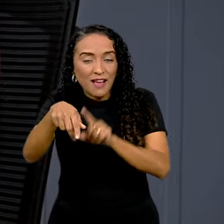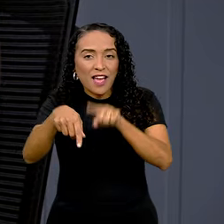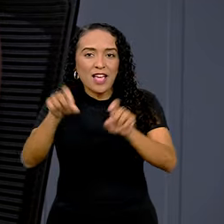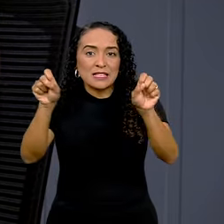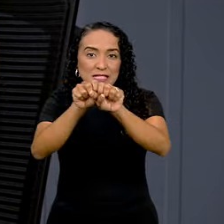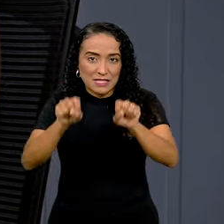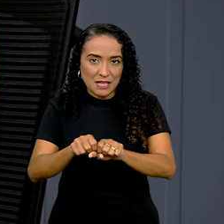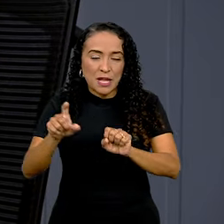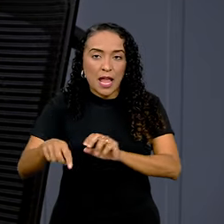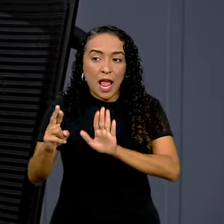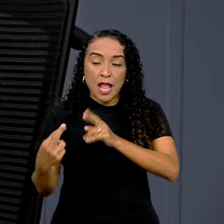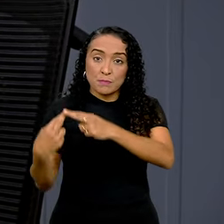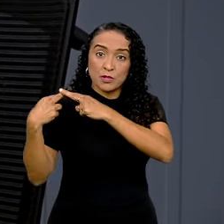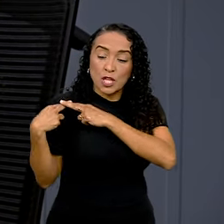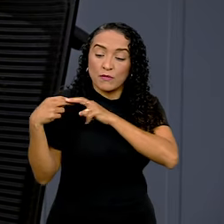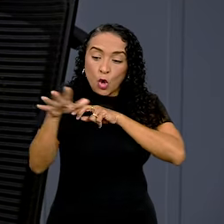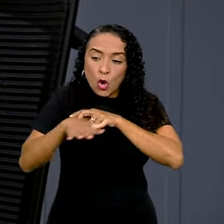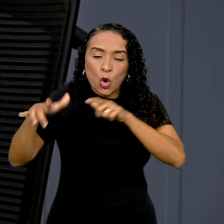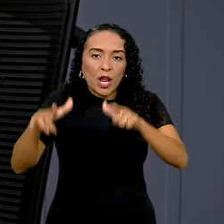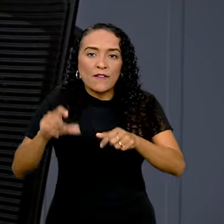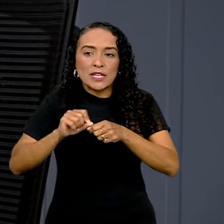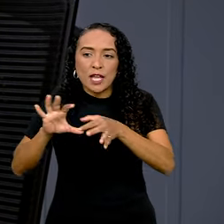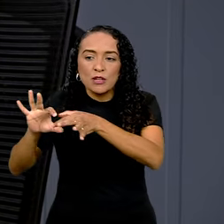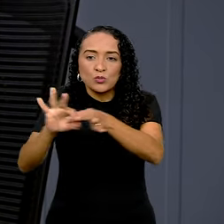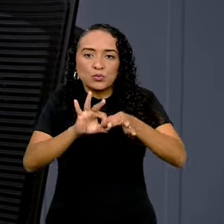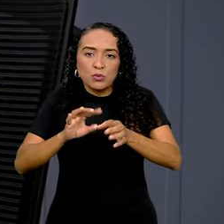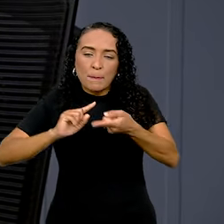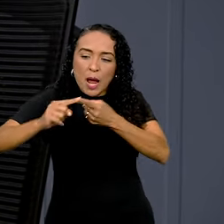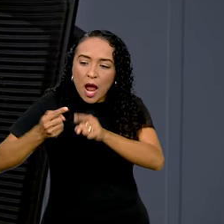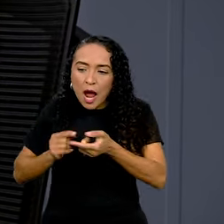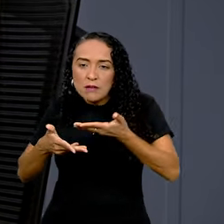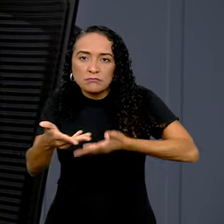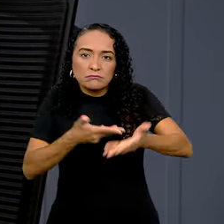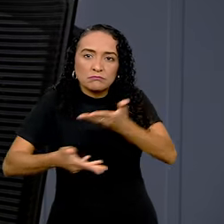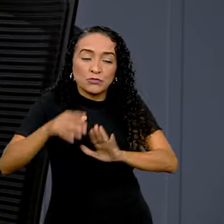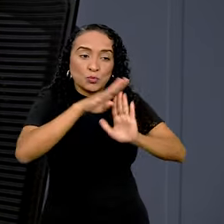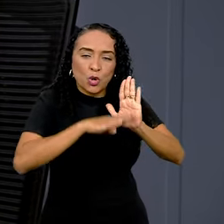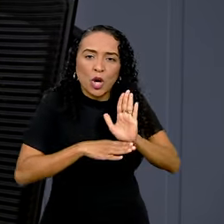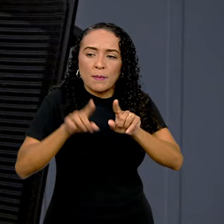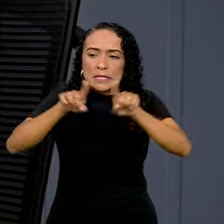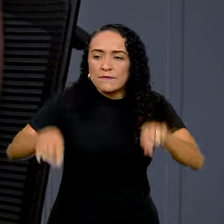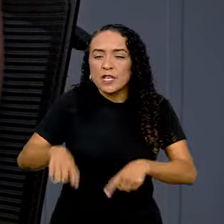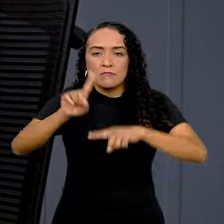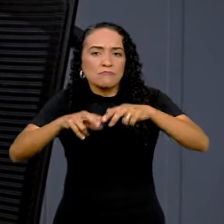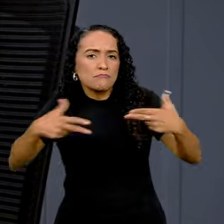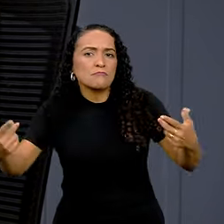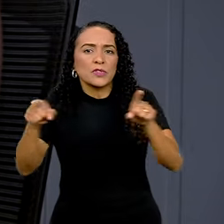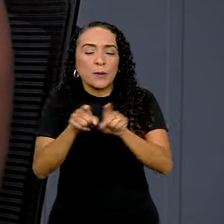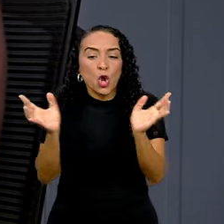esse sistema que é responsável por no território fazer essa integração e essa articulação dos programas serviços